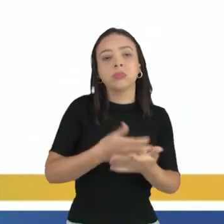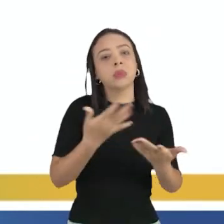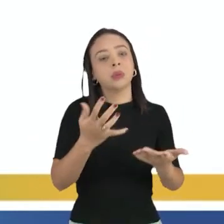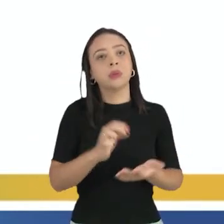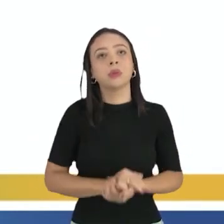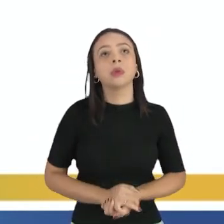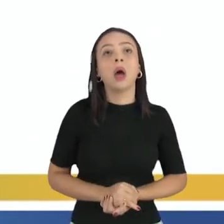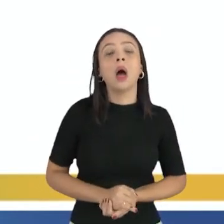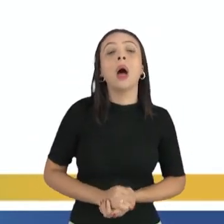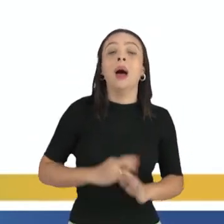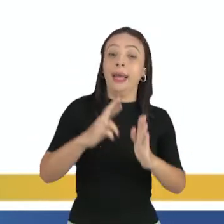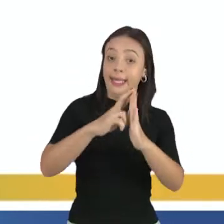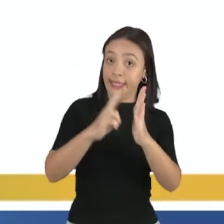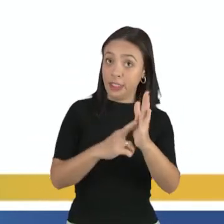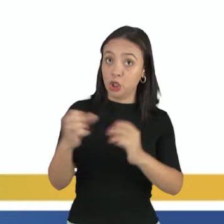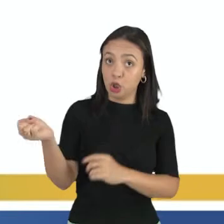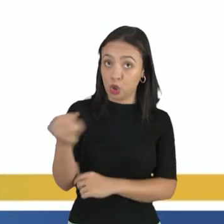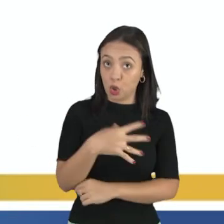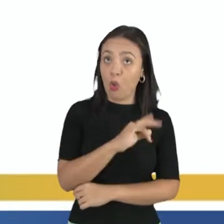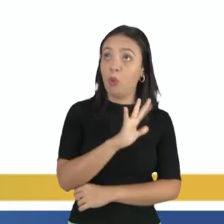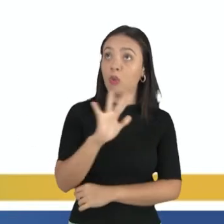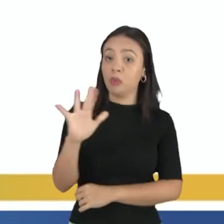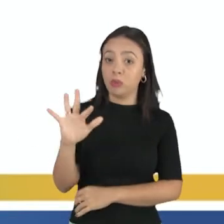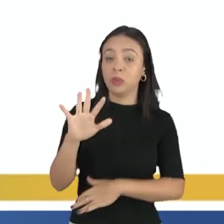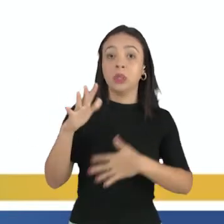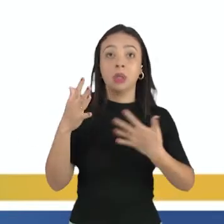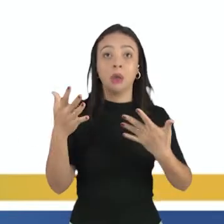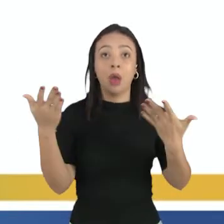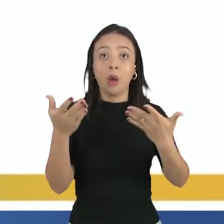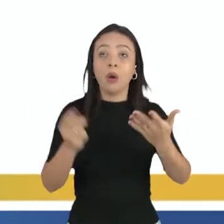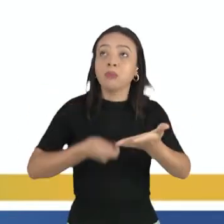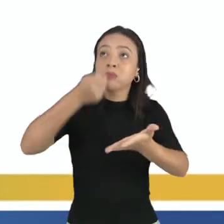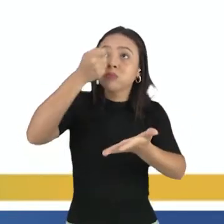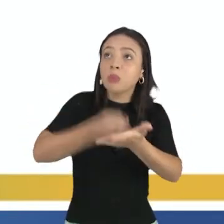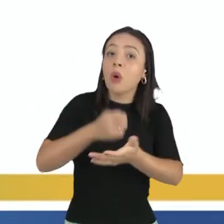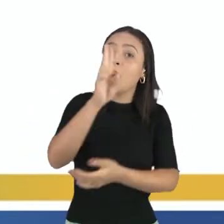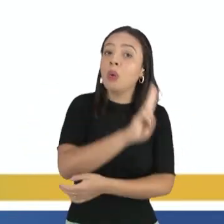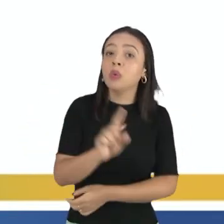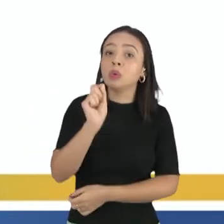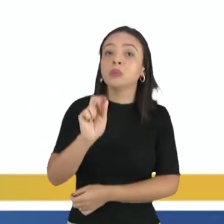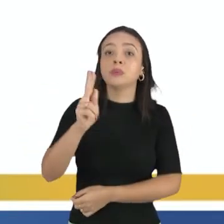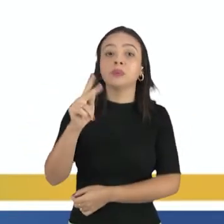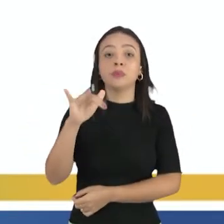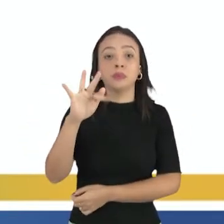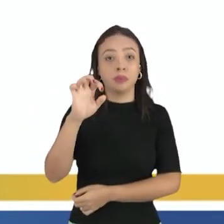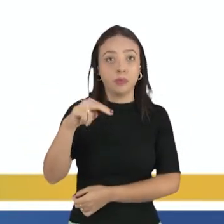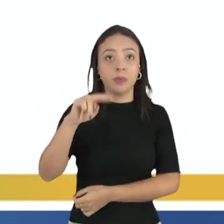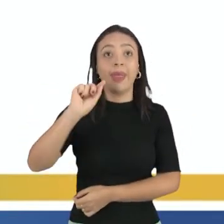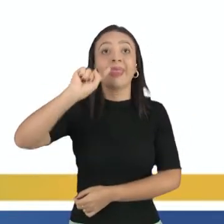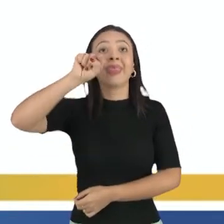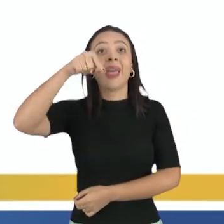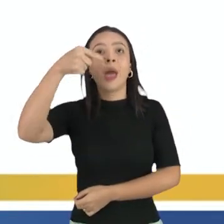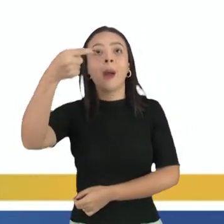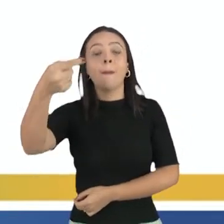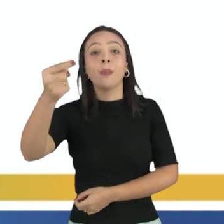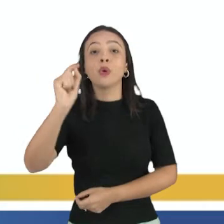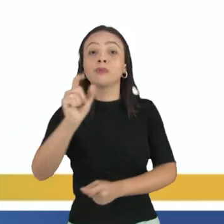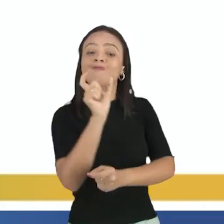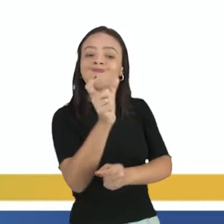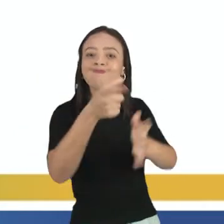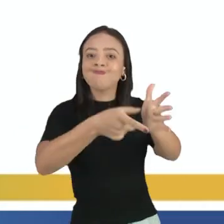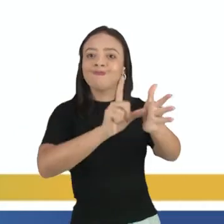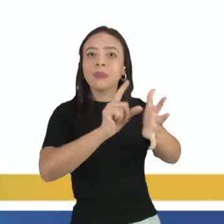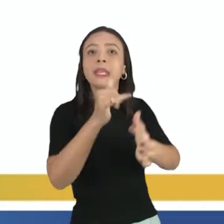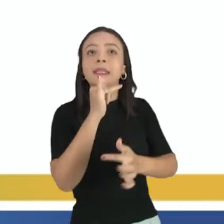Com o novo acordo ortográfico, tornou-se obrigatória a utilização do hífen após certos